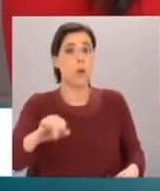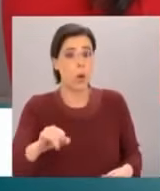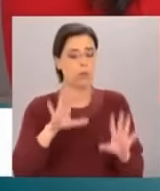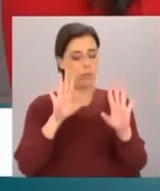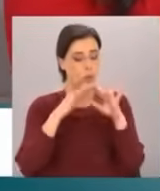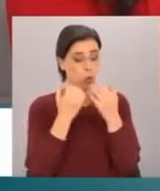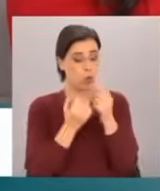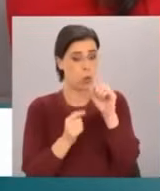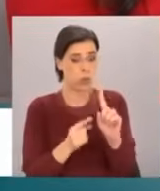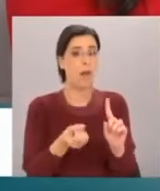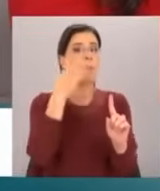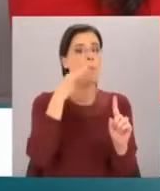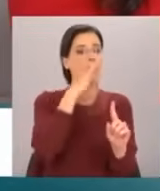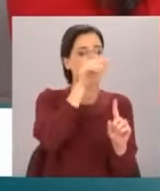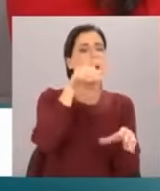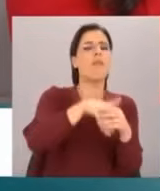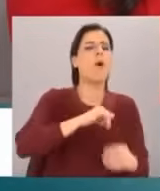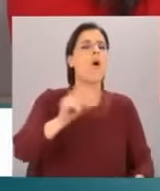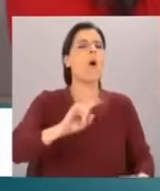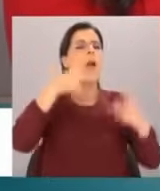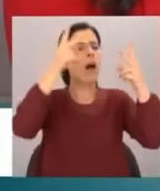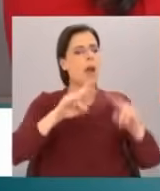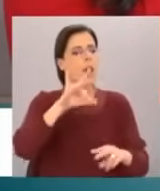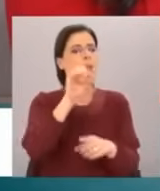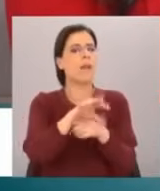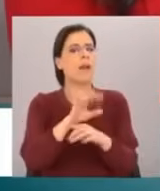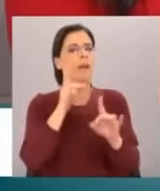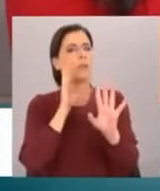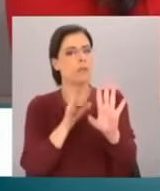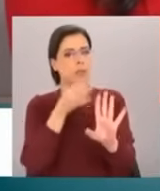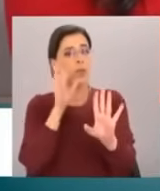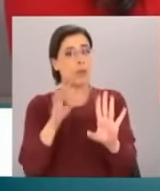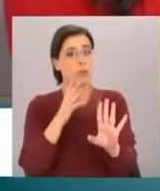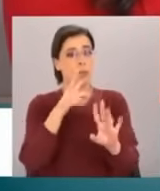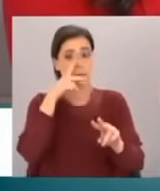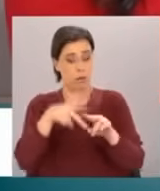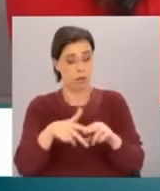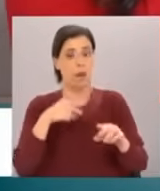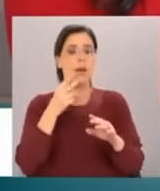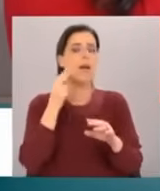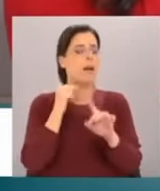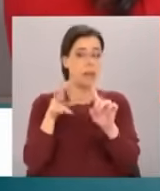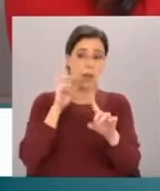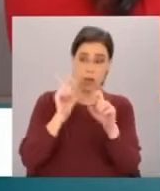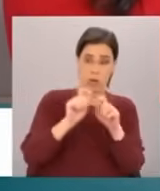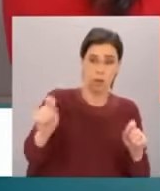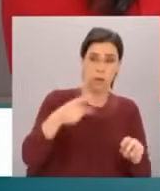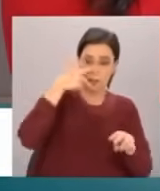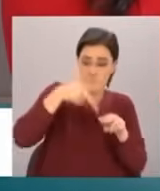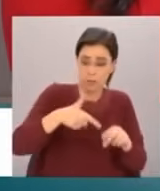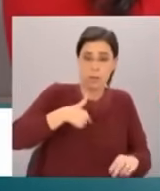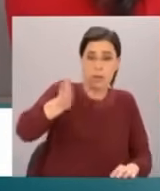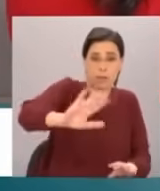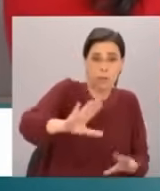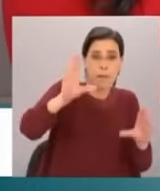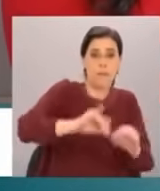ponto de vista social chegar as famílias que moram com o filho Desculpa eu estou a falar com o fio atentamente